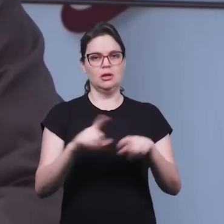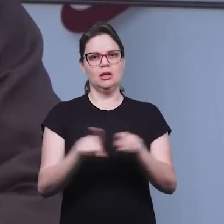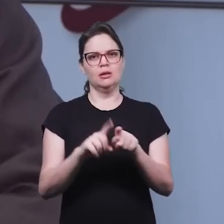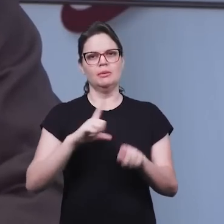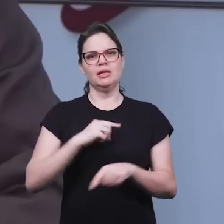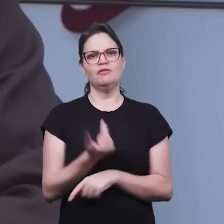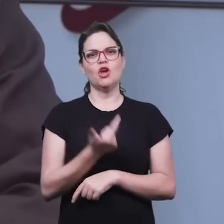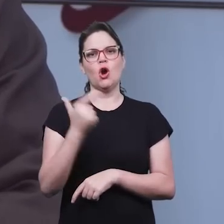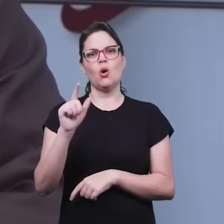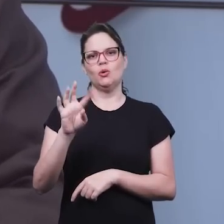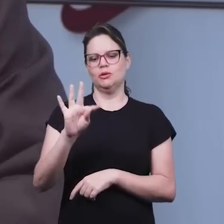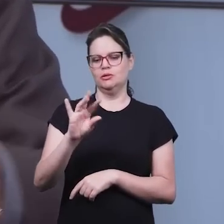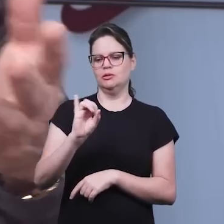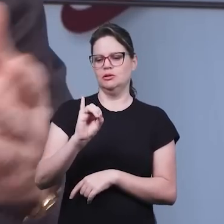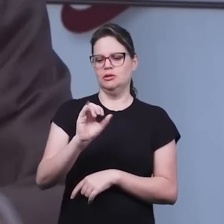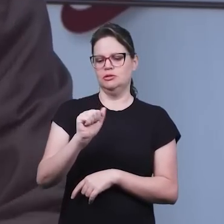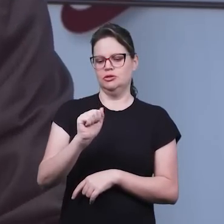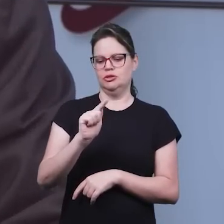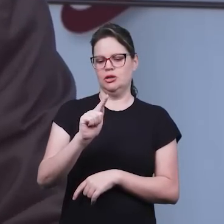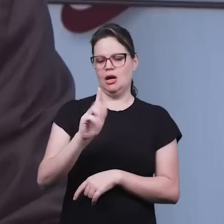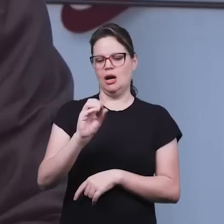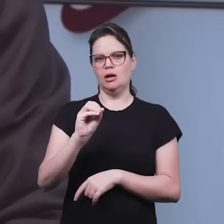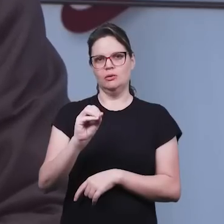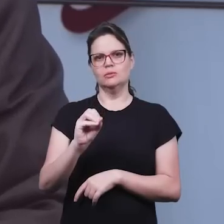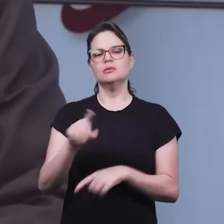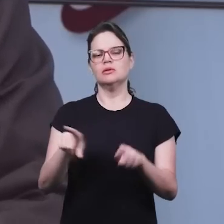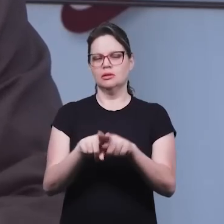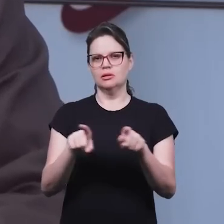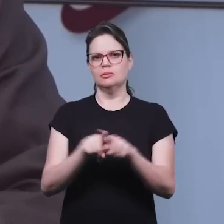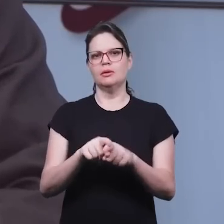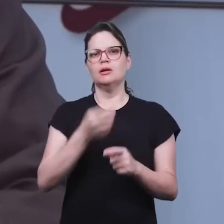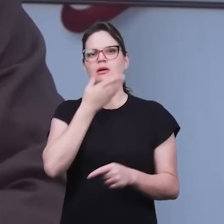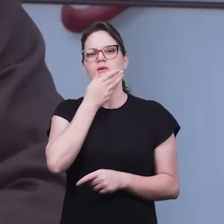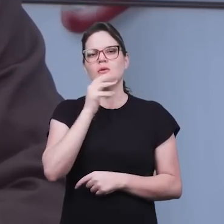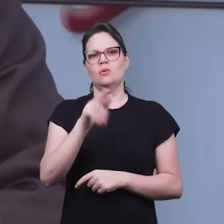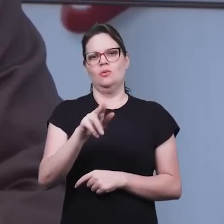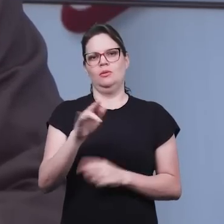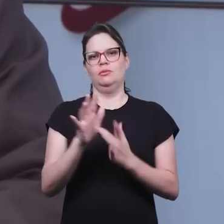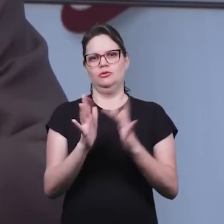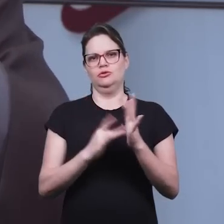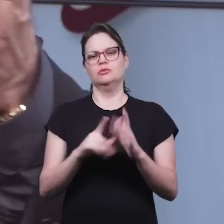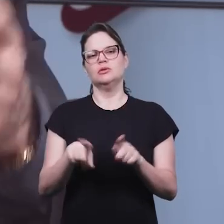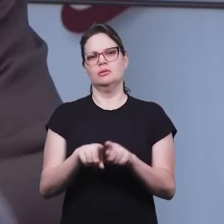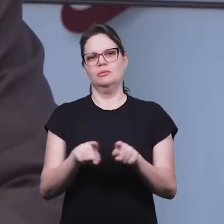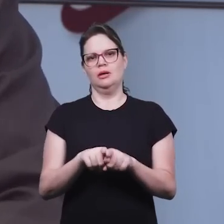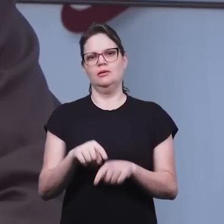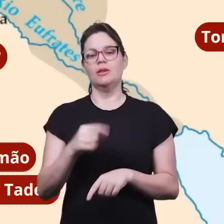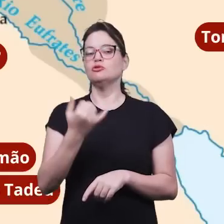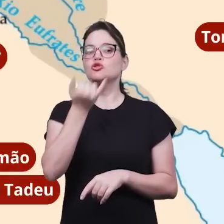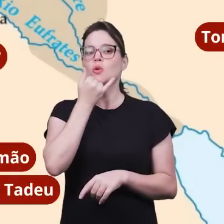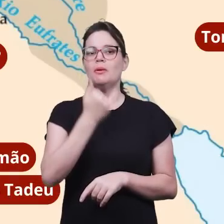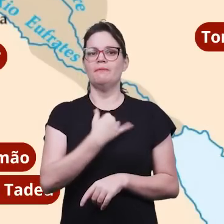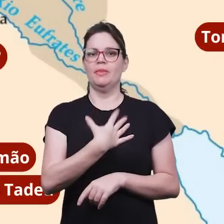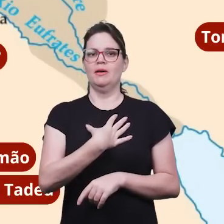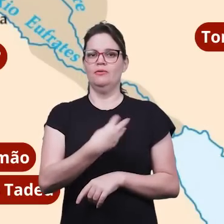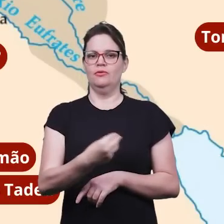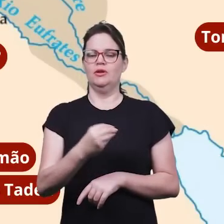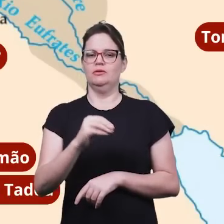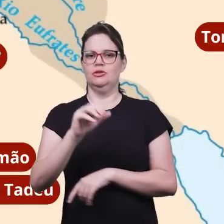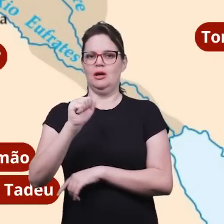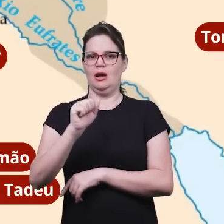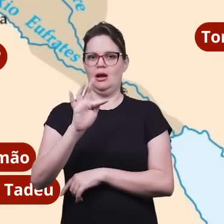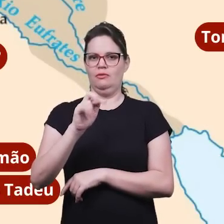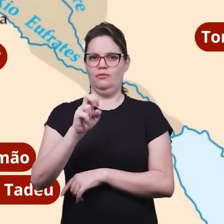também morreu em Jerusalém, era o filho de Alfeu, né? Em Jerusalém. O Tiago, filho de Alfeu, que também foi um apóstolo. E depois nós